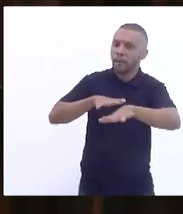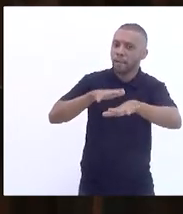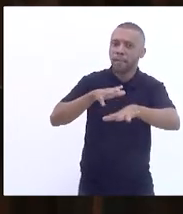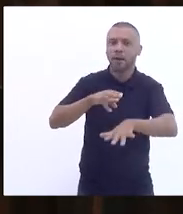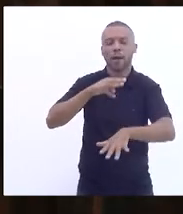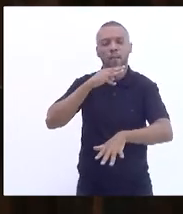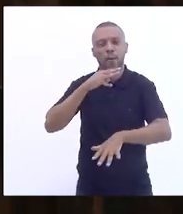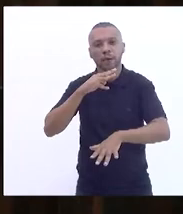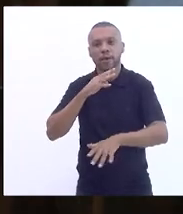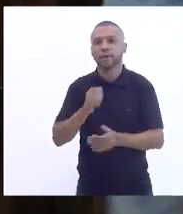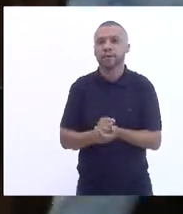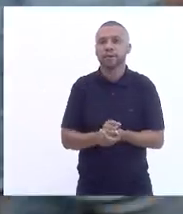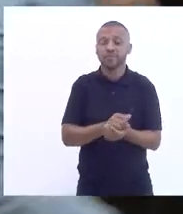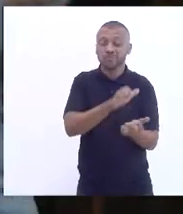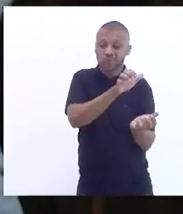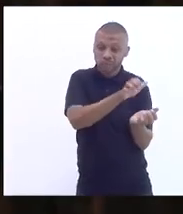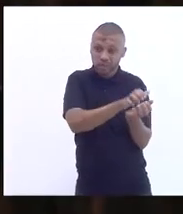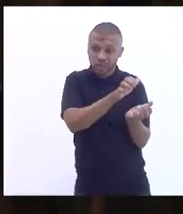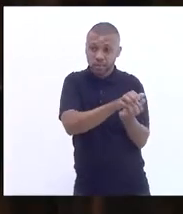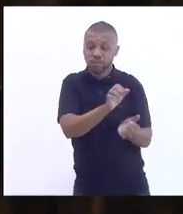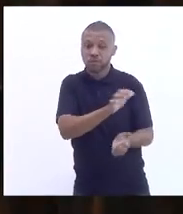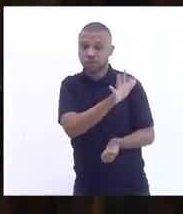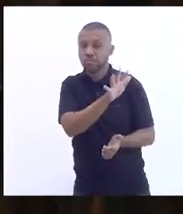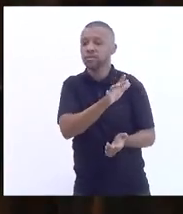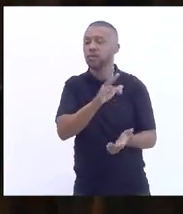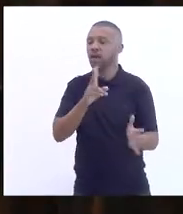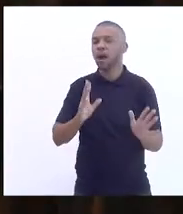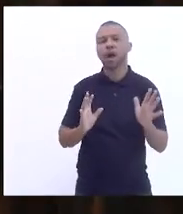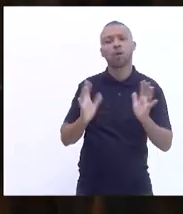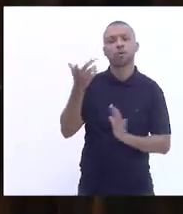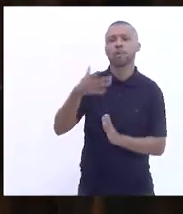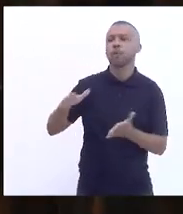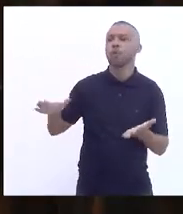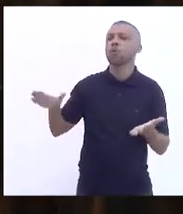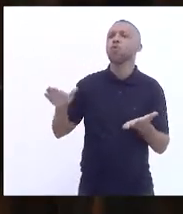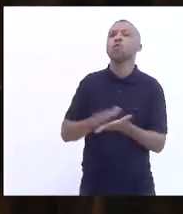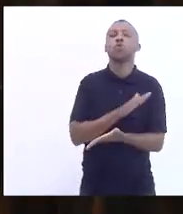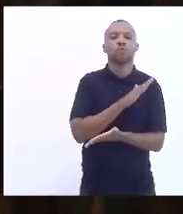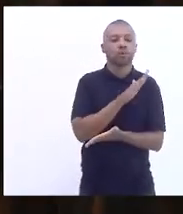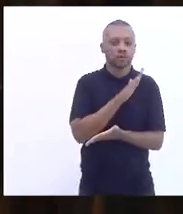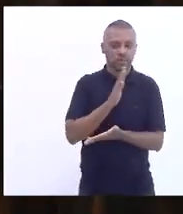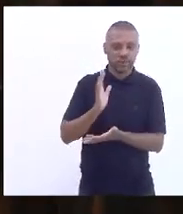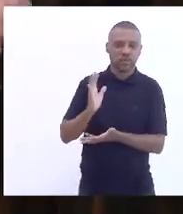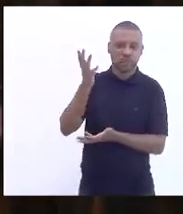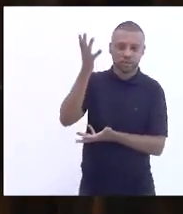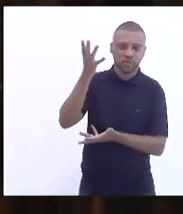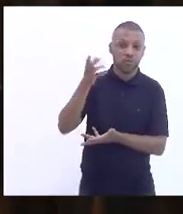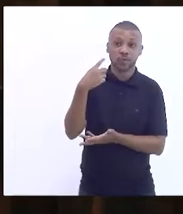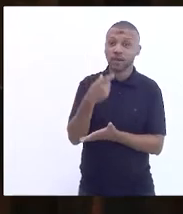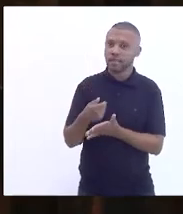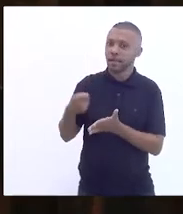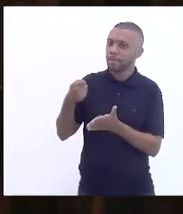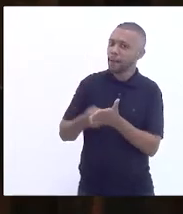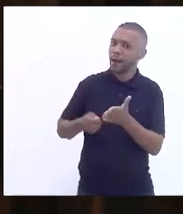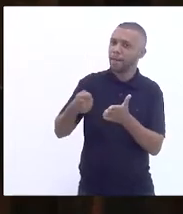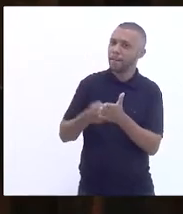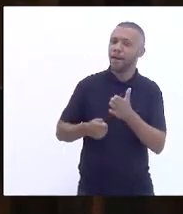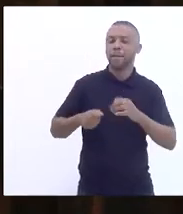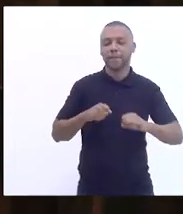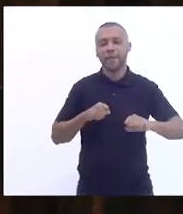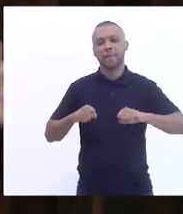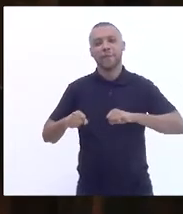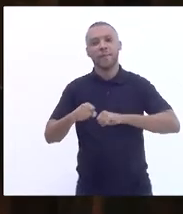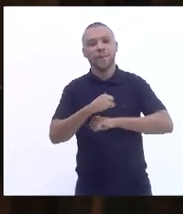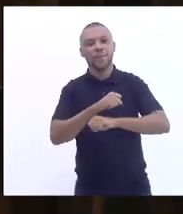nós estivemos lá no Jacarezinho né com a chacina que houve e a gente segue aí nessa luta contem sempre com o nosso